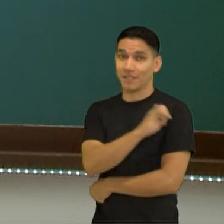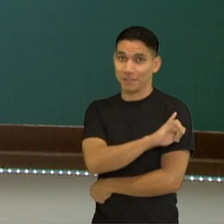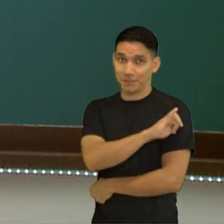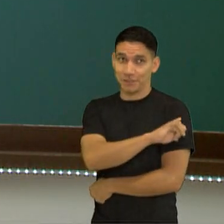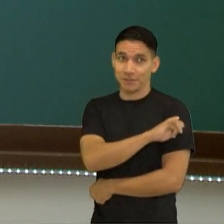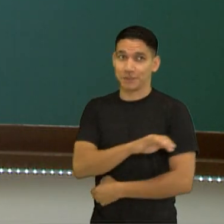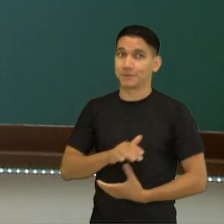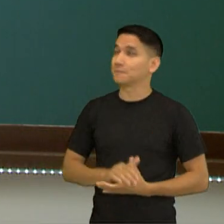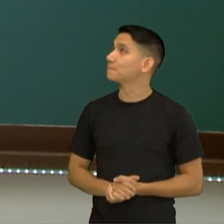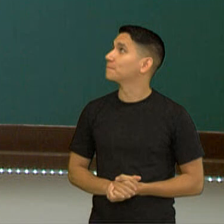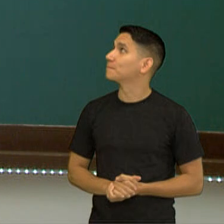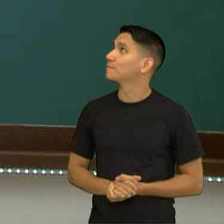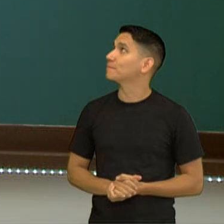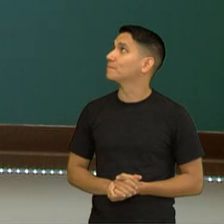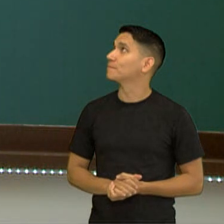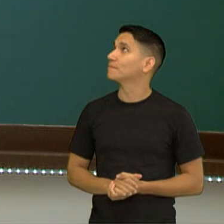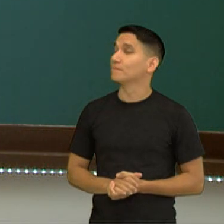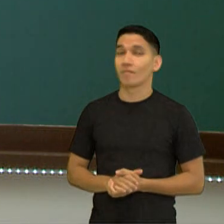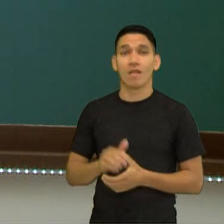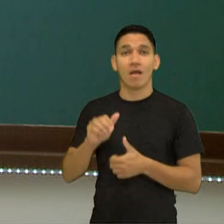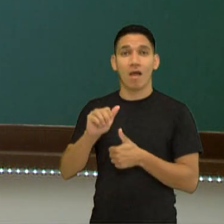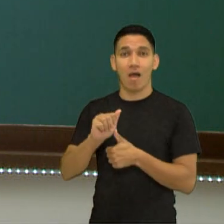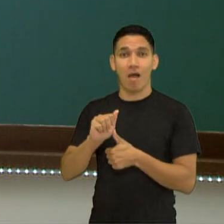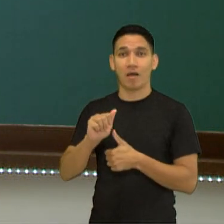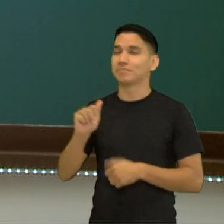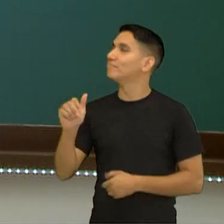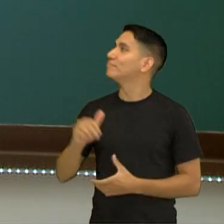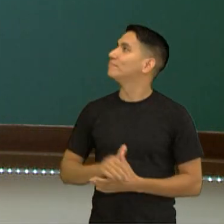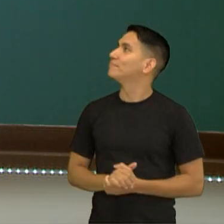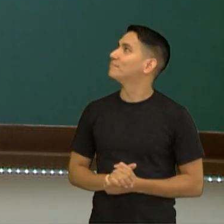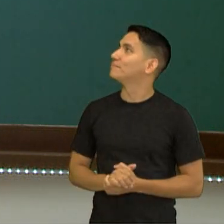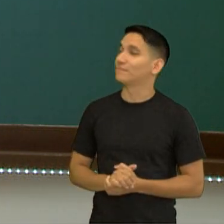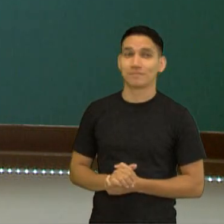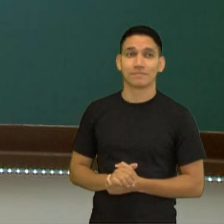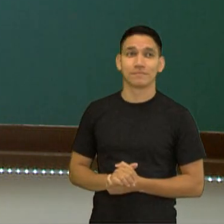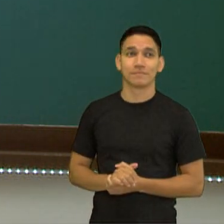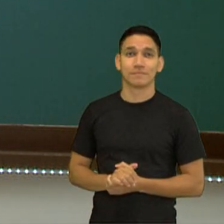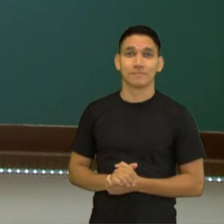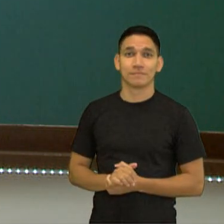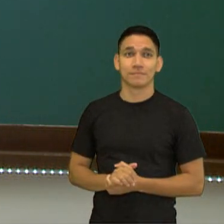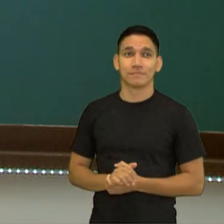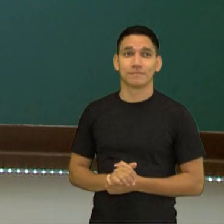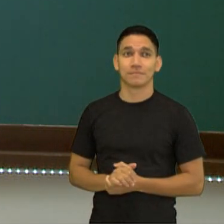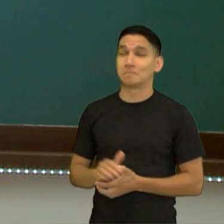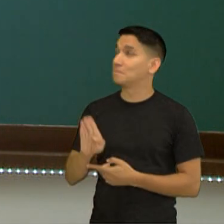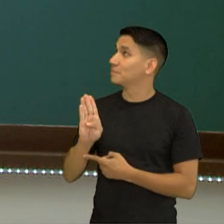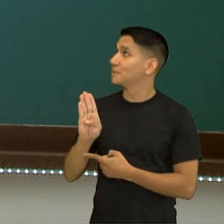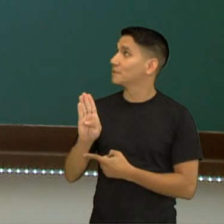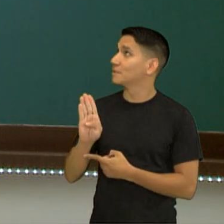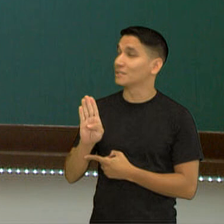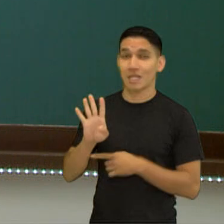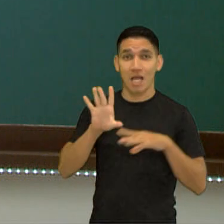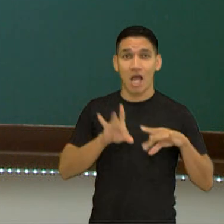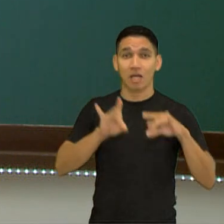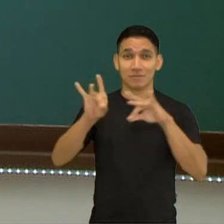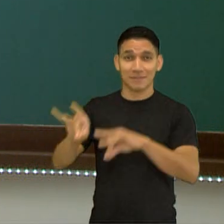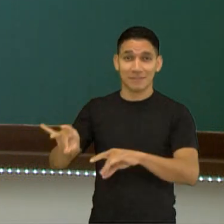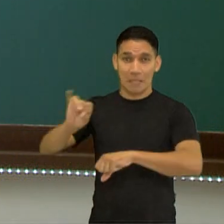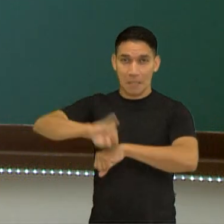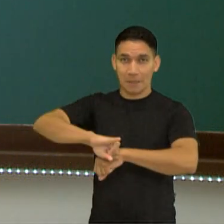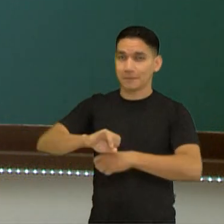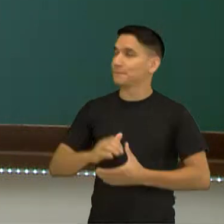tá? Letra A, em Seul. Aqui embaixo, esses três juntos aqui, letra B, lá na Austrália, em